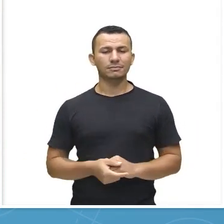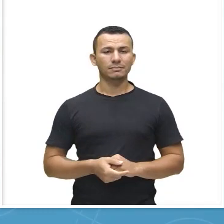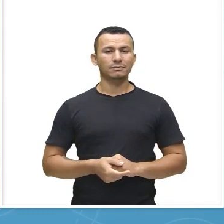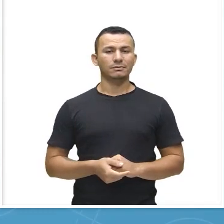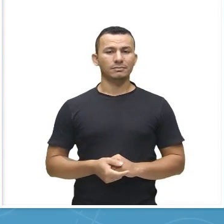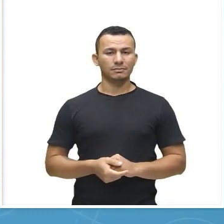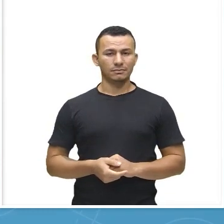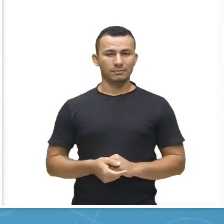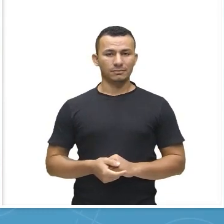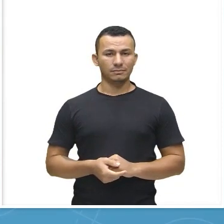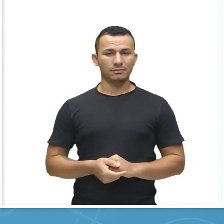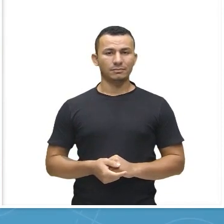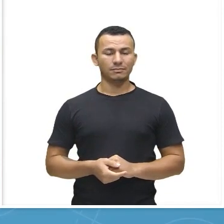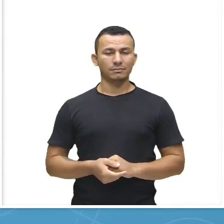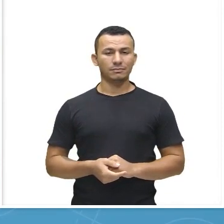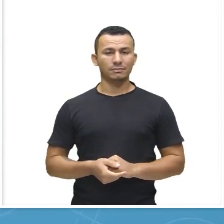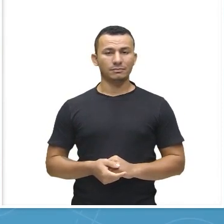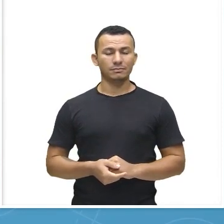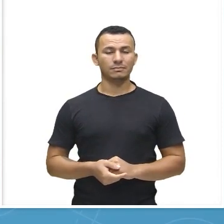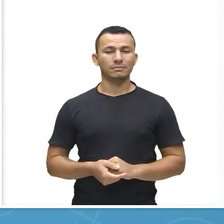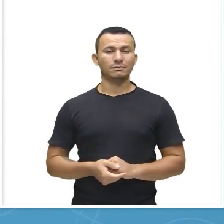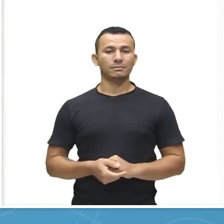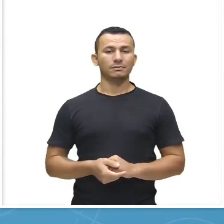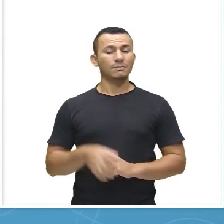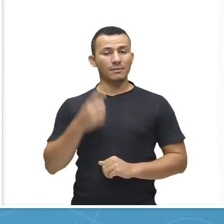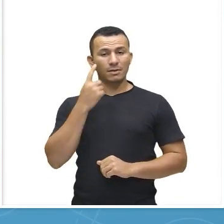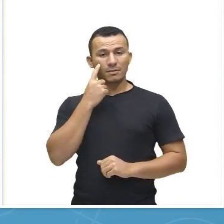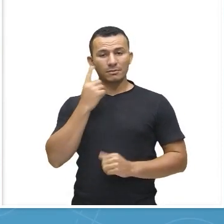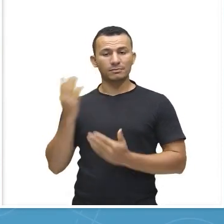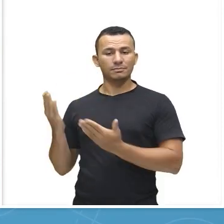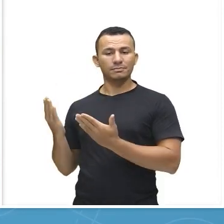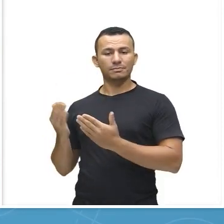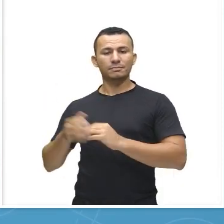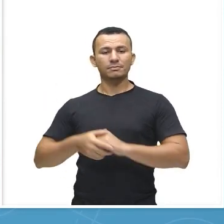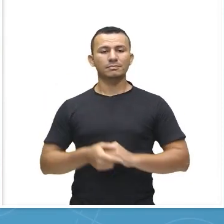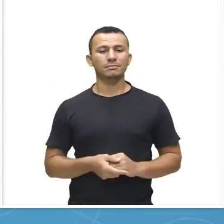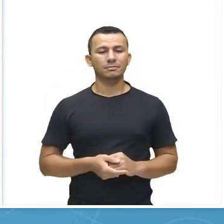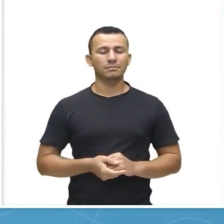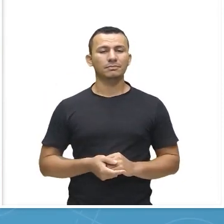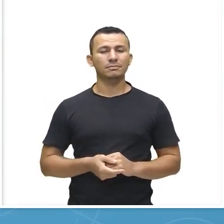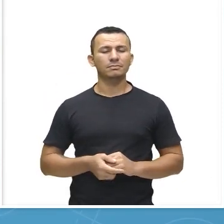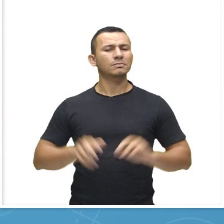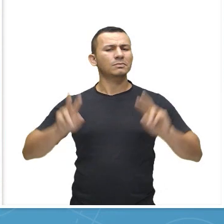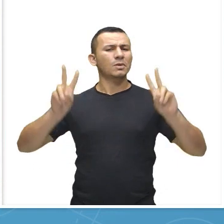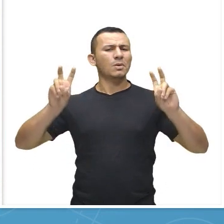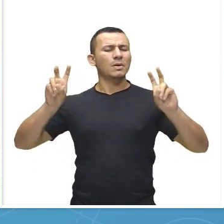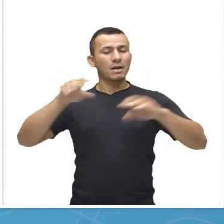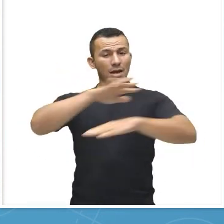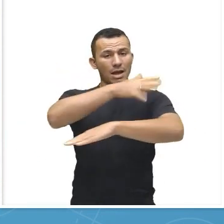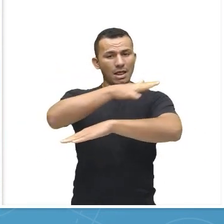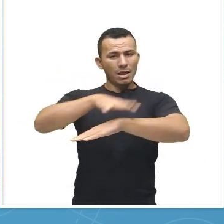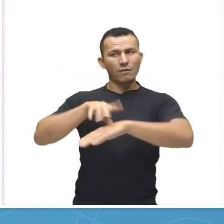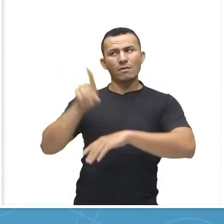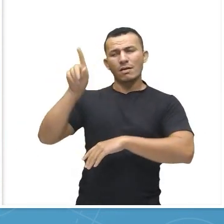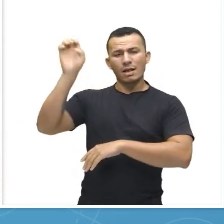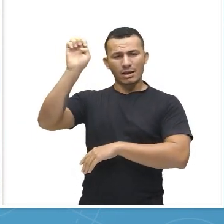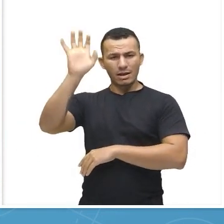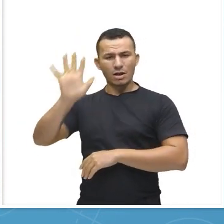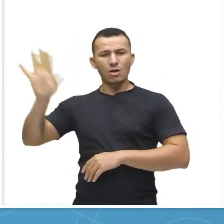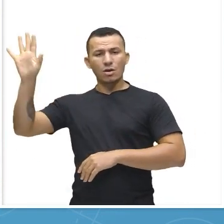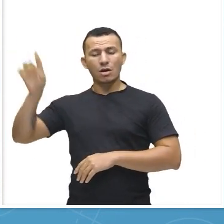hoje de Geografia do 9º ano. Vamos lá. Sobre o relevo do continente europeu,